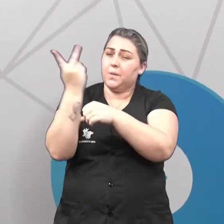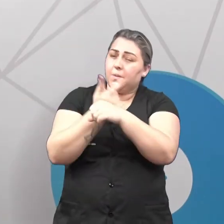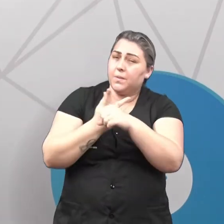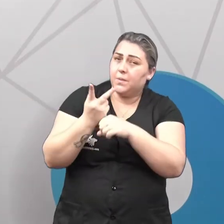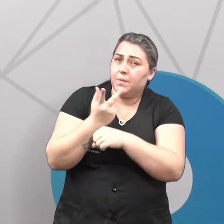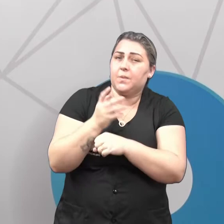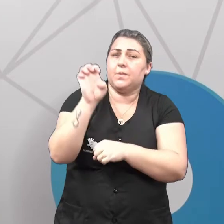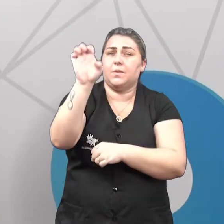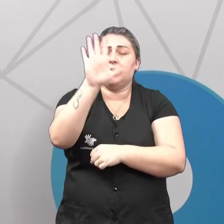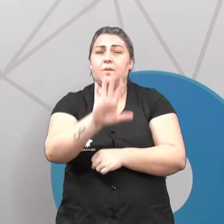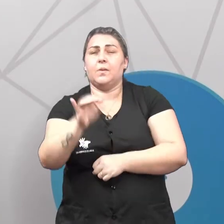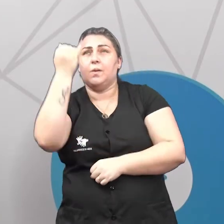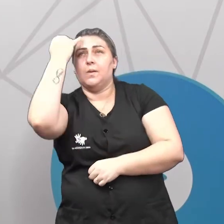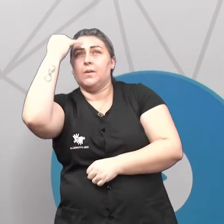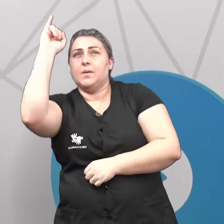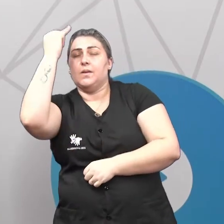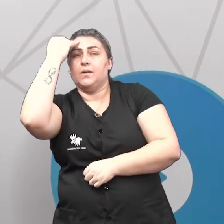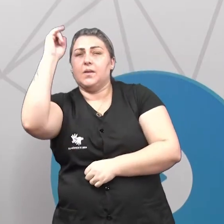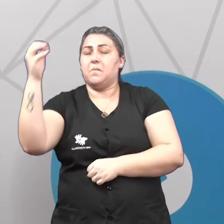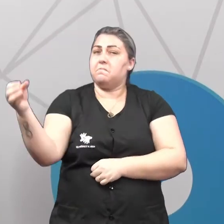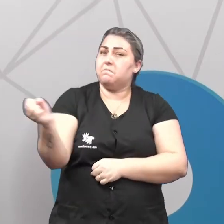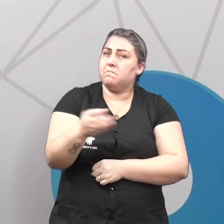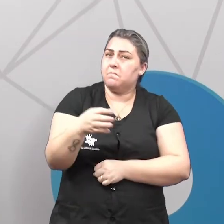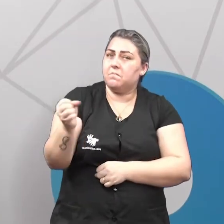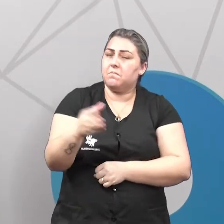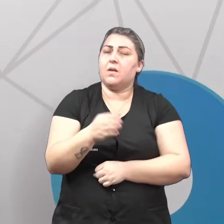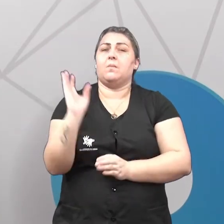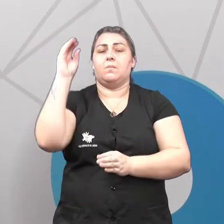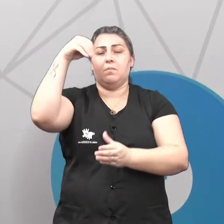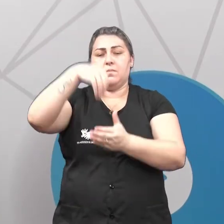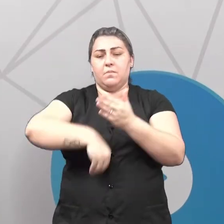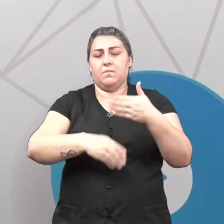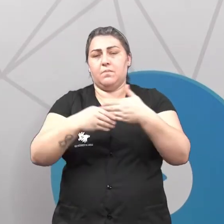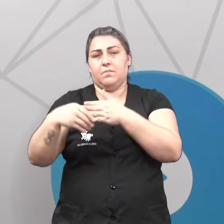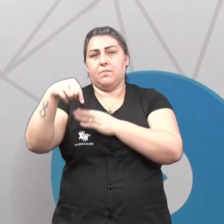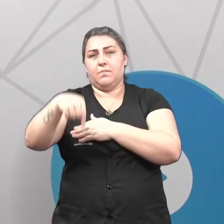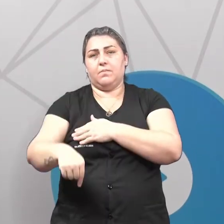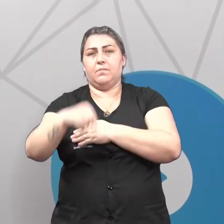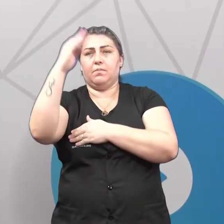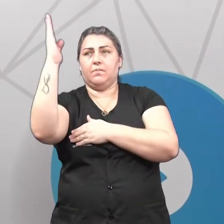na Europa ideias modernizadoras para implantar aqui no Brasil.